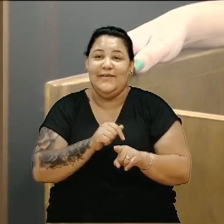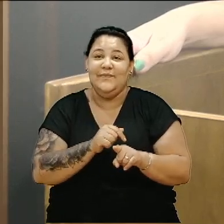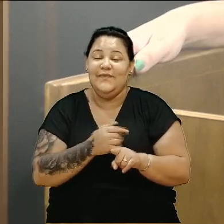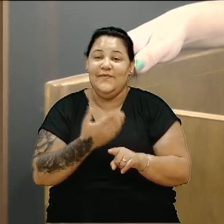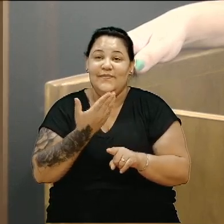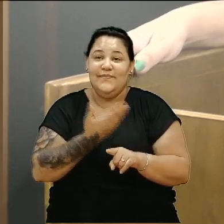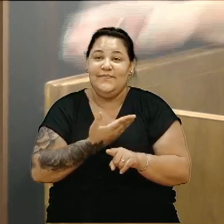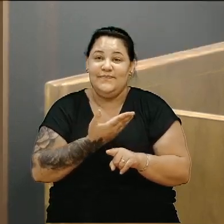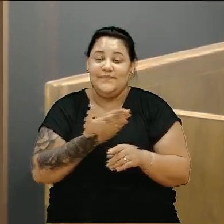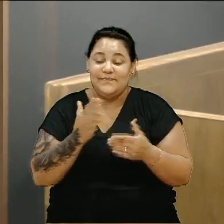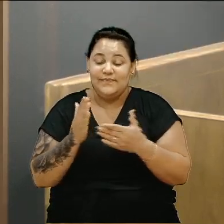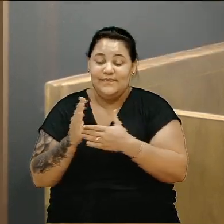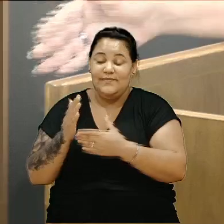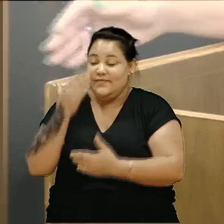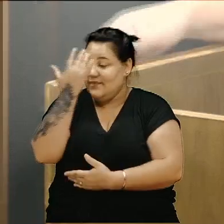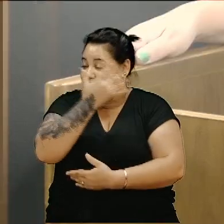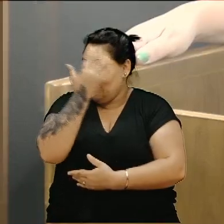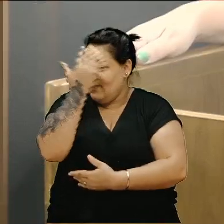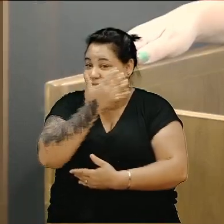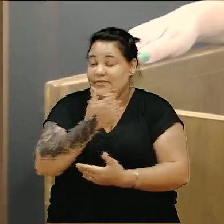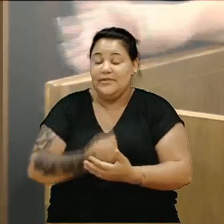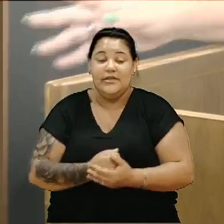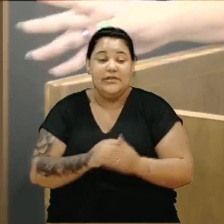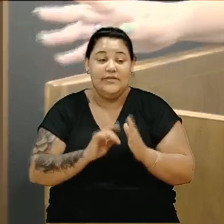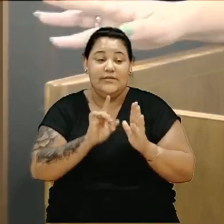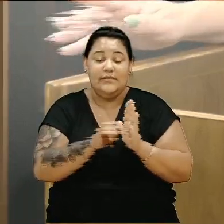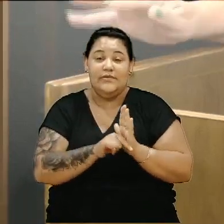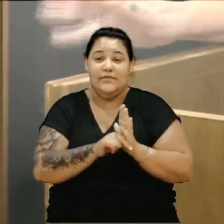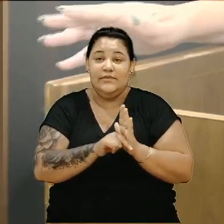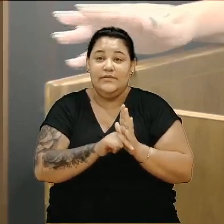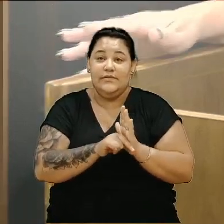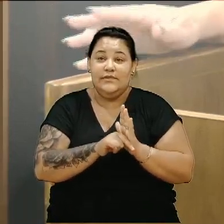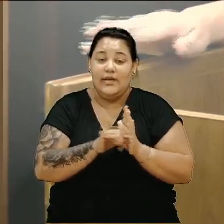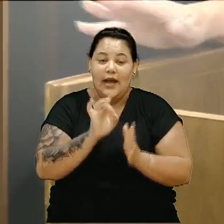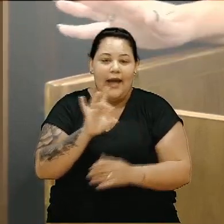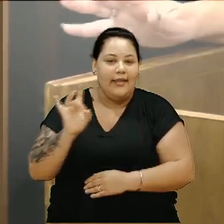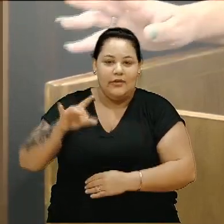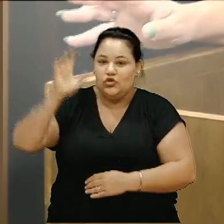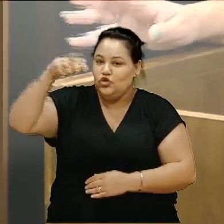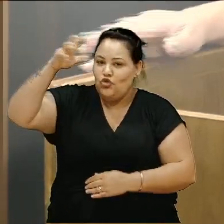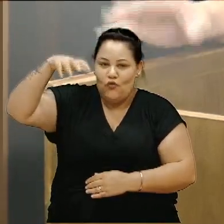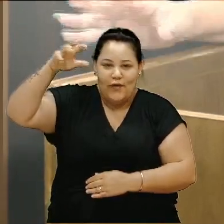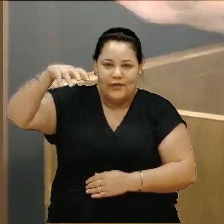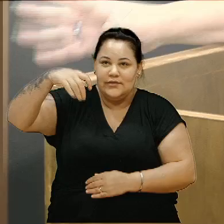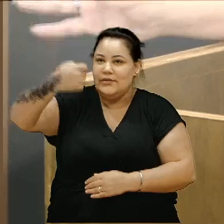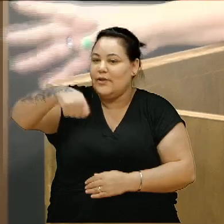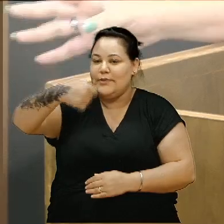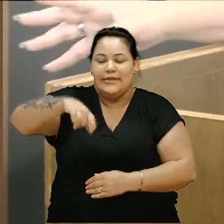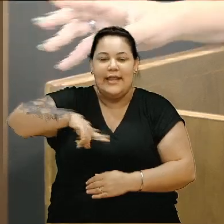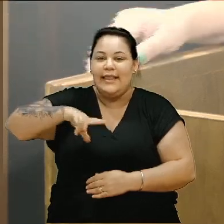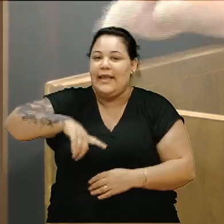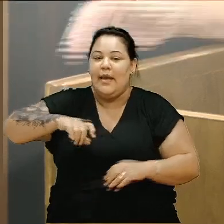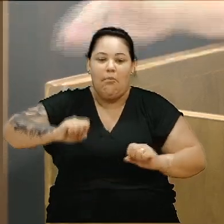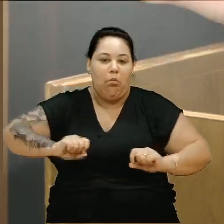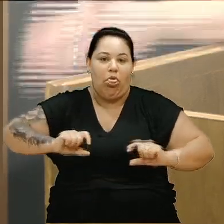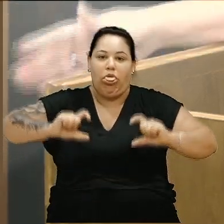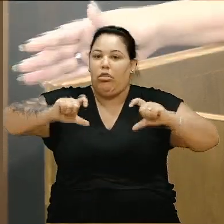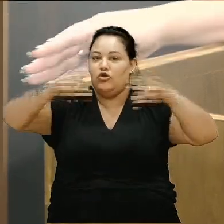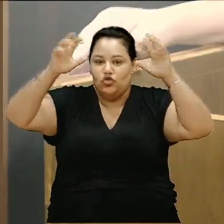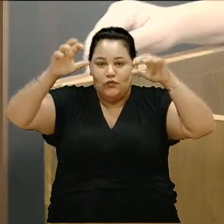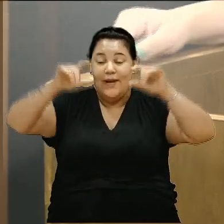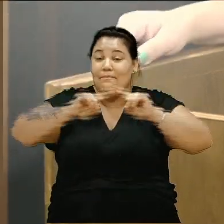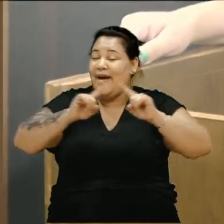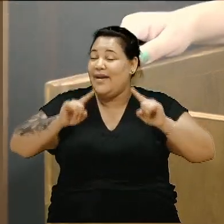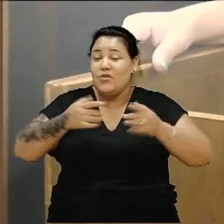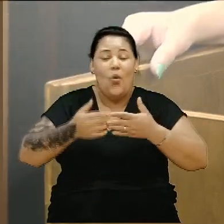um pedaço e depois o restante ficou. E a cada chuva, não precisa dar grande volume de chuva. A cada